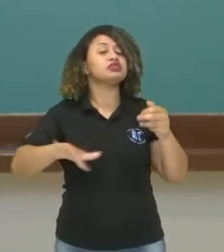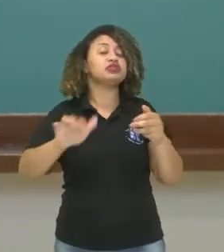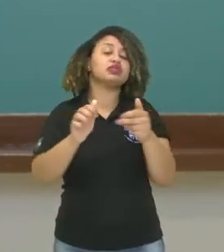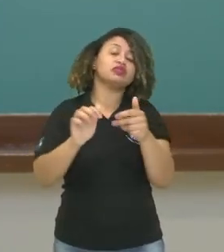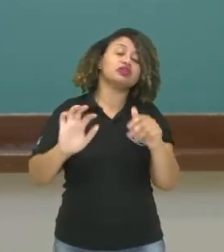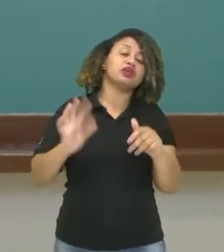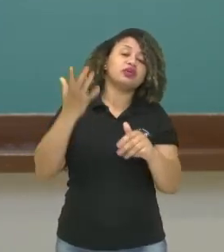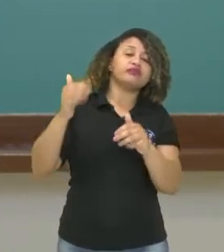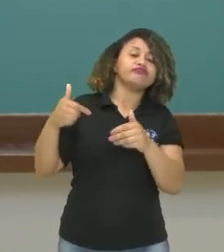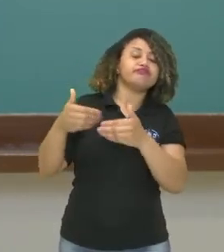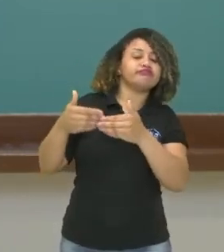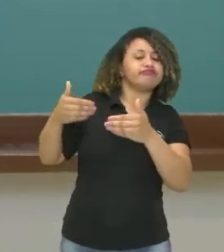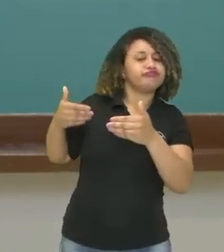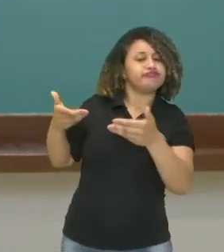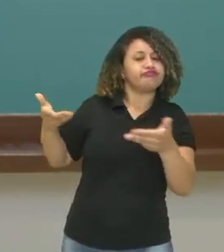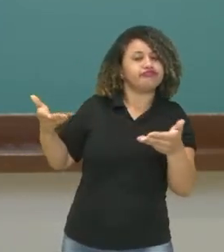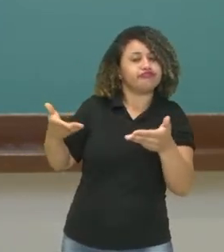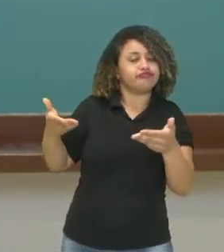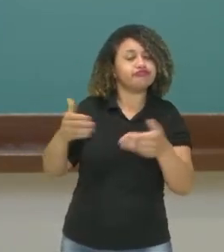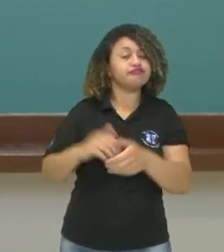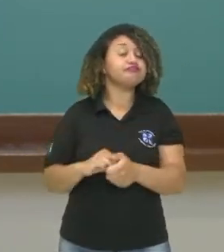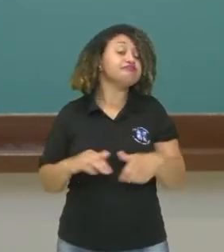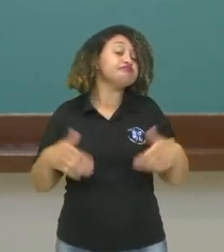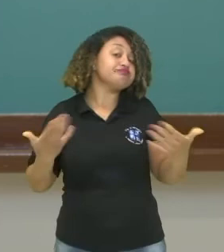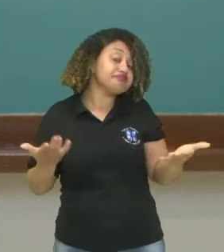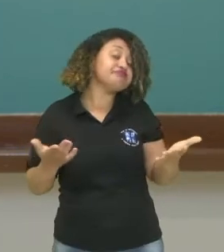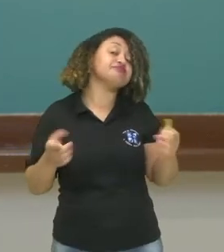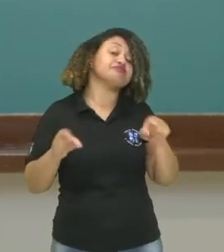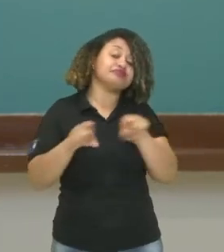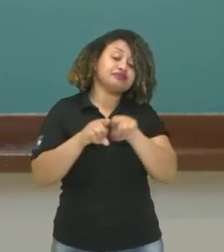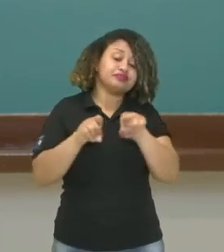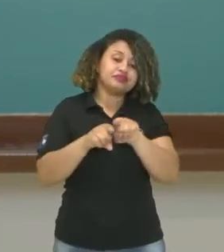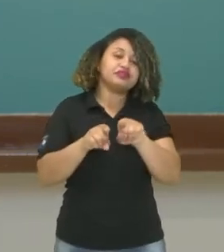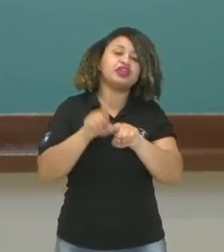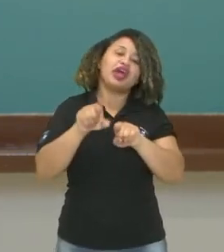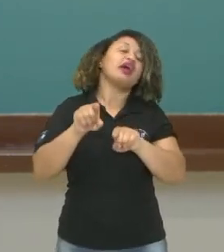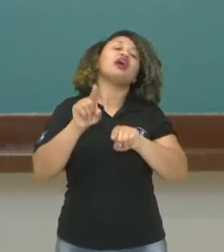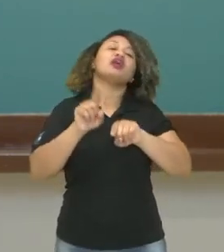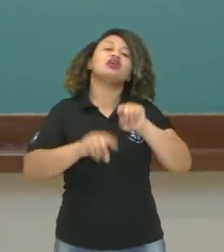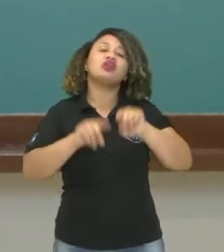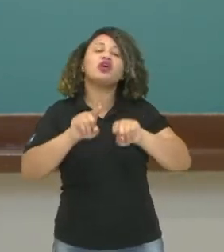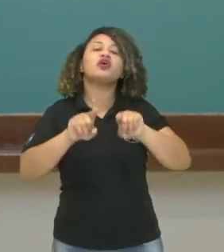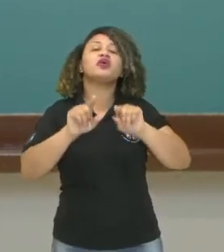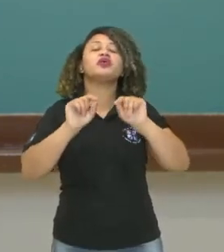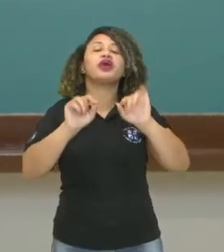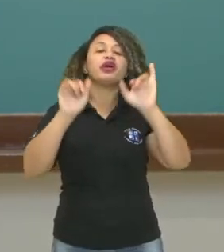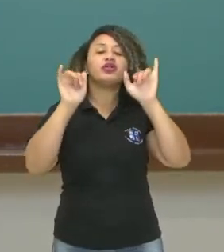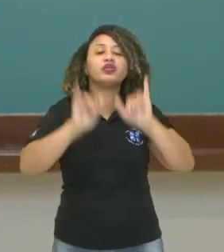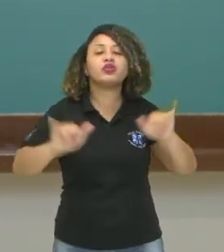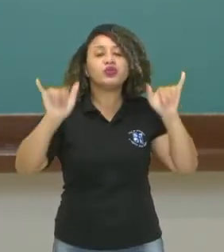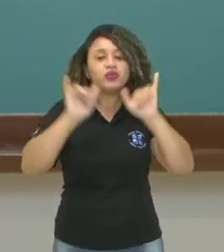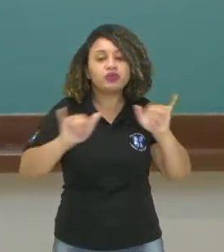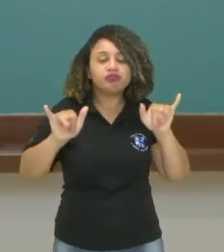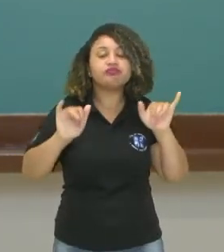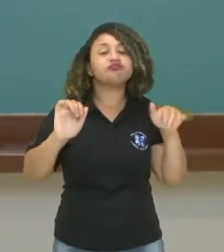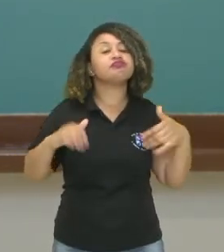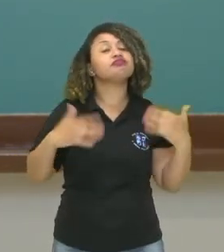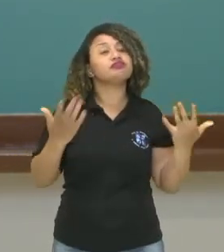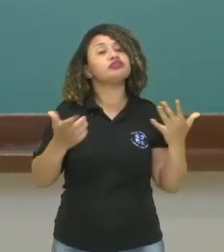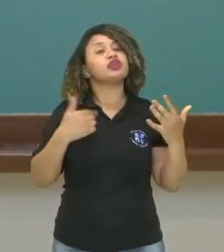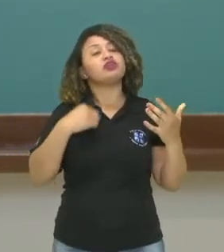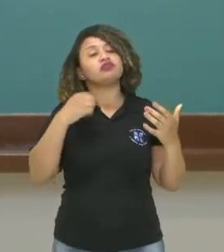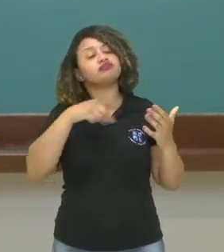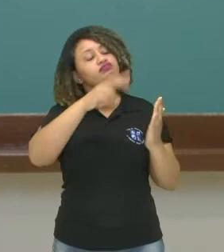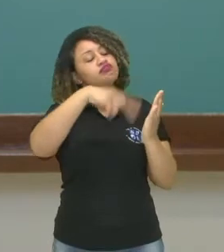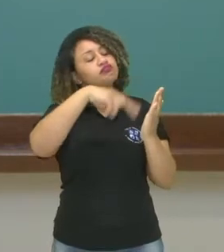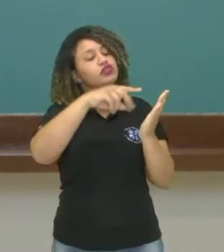atualmente, recentemente. Por consequência, também é um produto de uma notícia. Então, sempre que você olha um